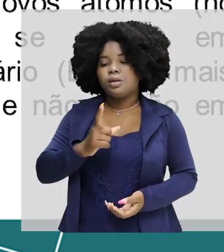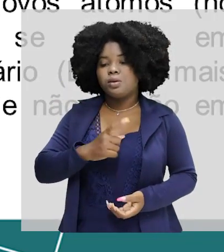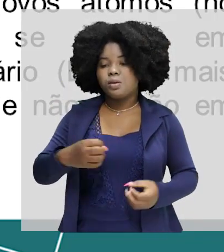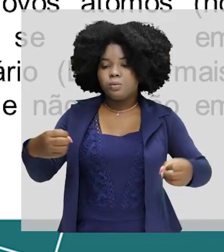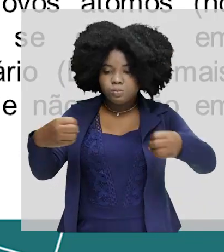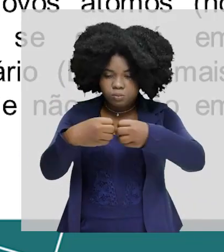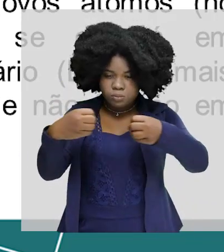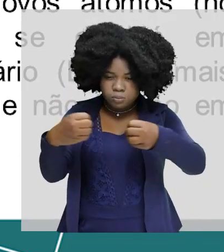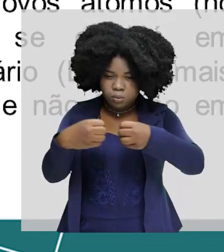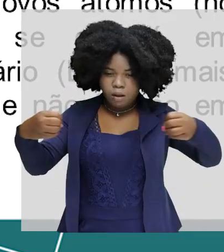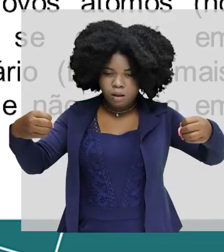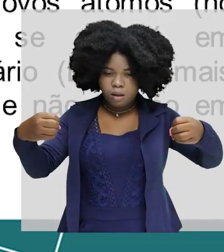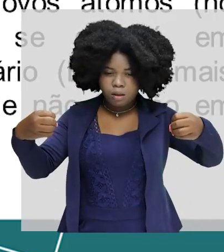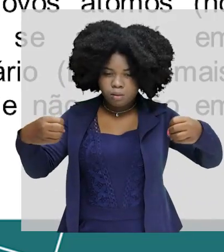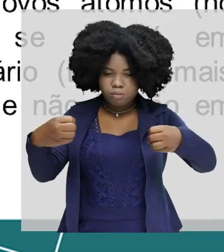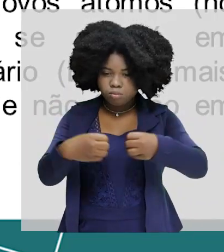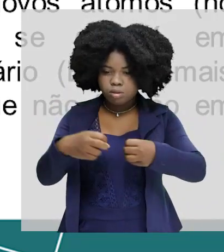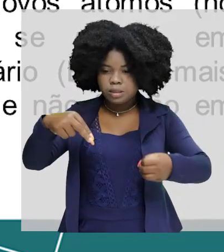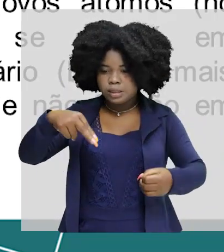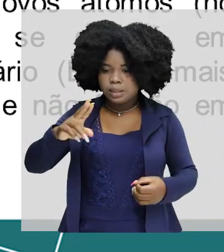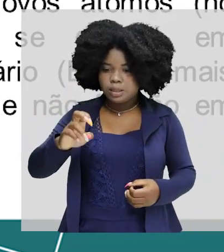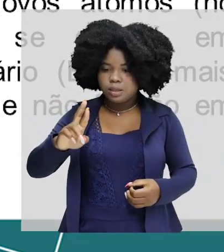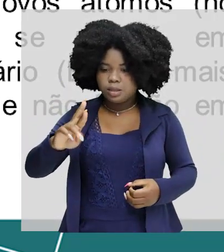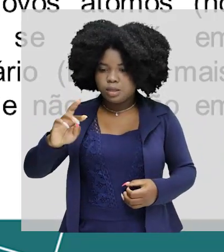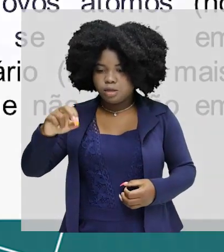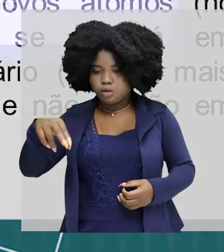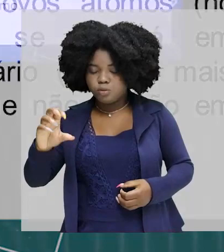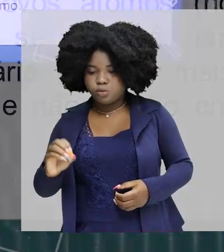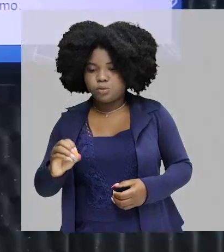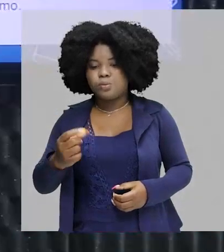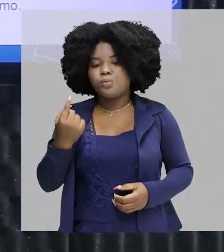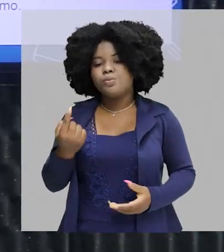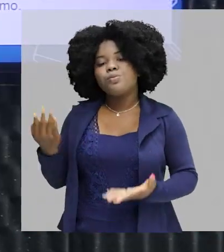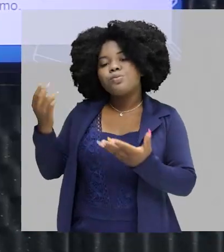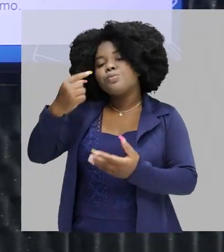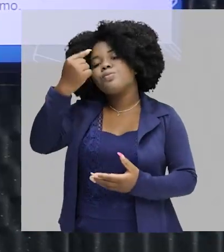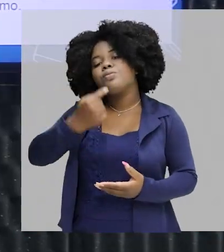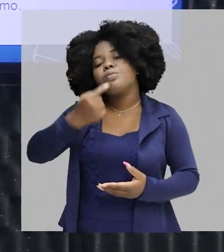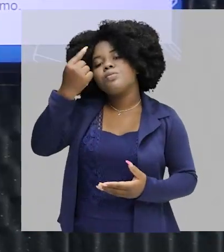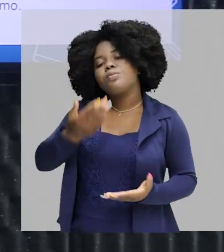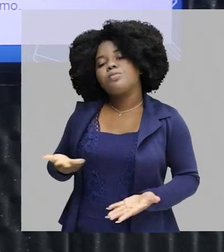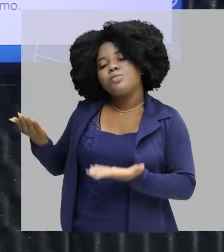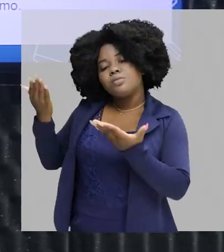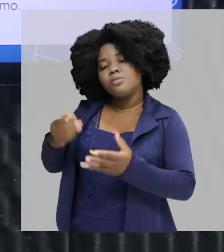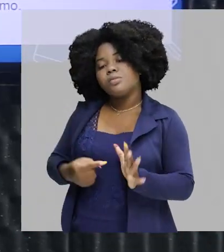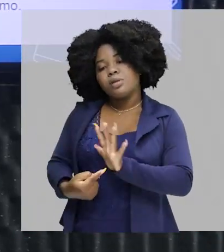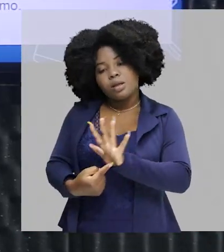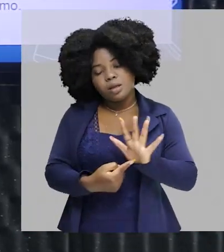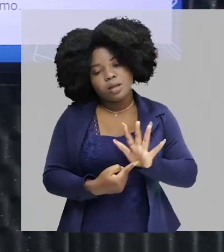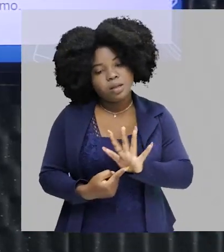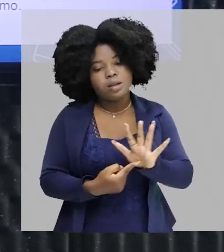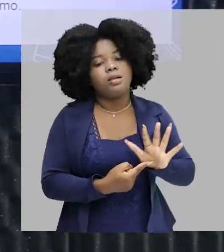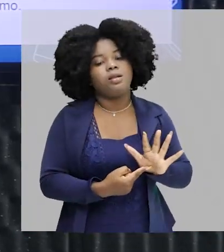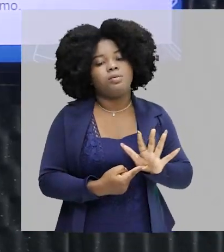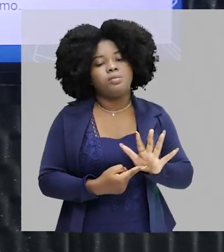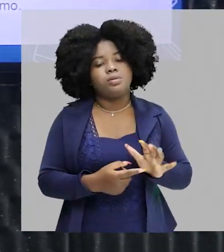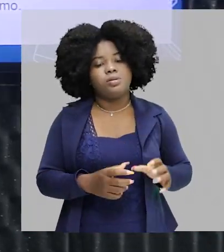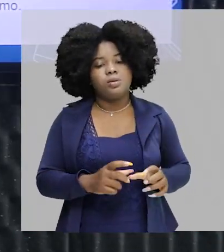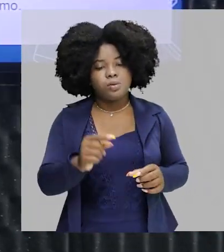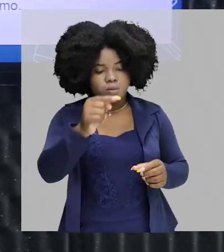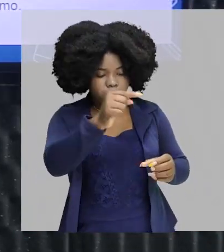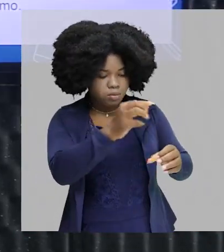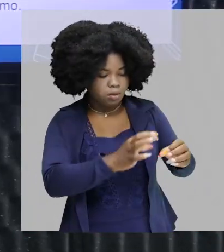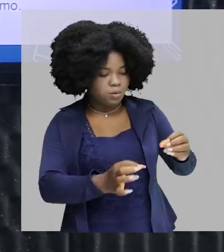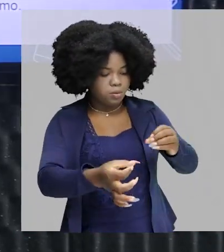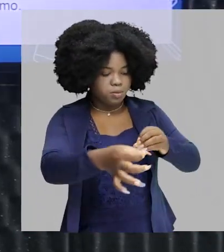nêutrons, tornando-se um átomo instável, certo? Ele vai apresentar um aumento de tamanho,